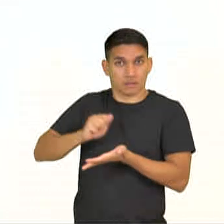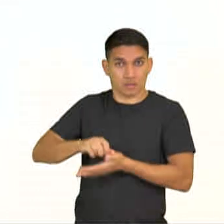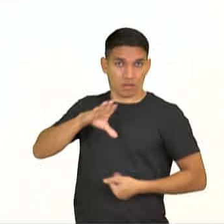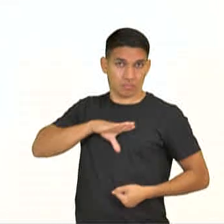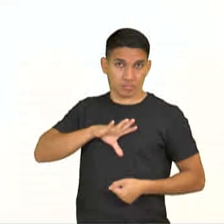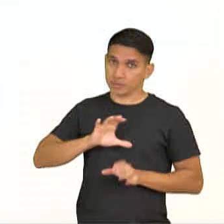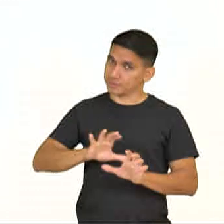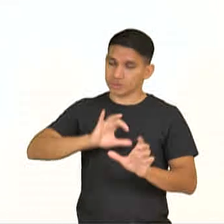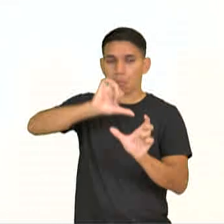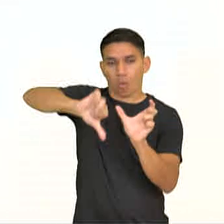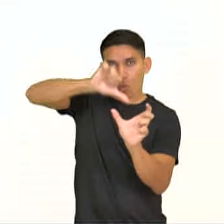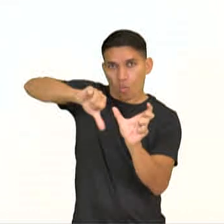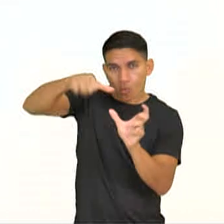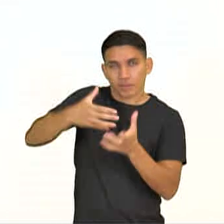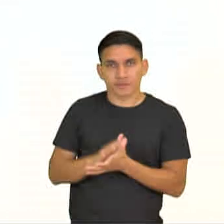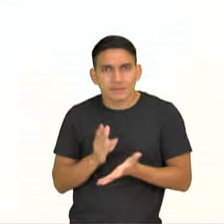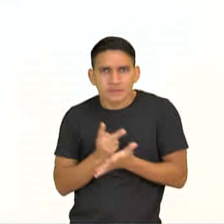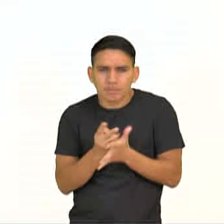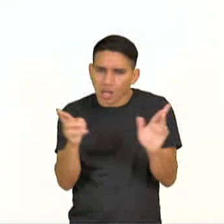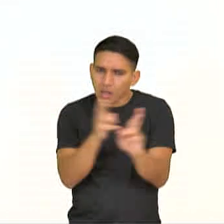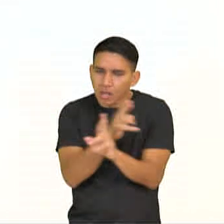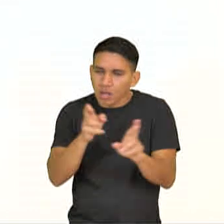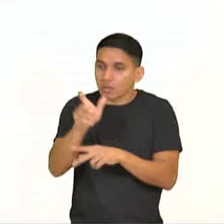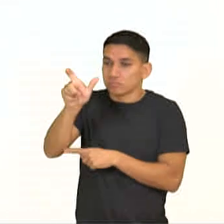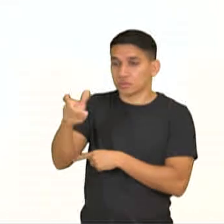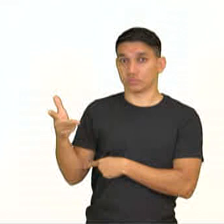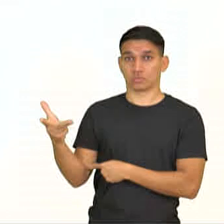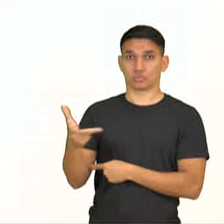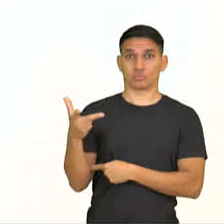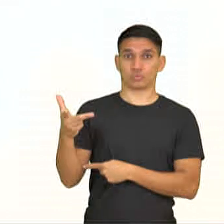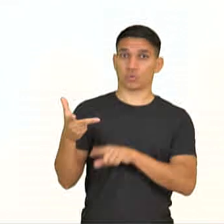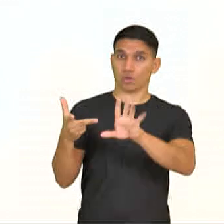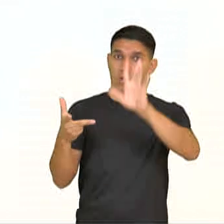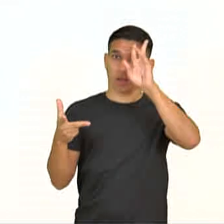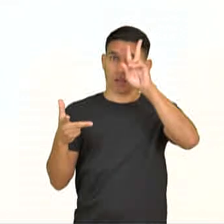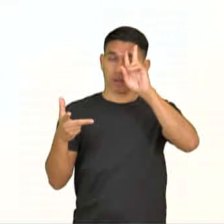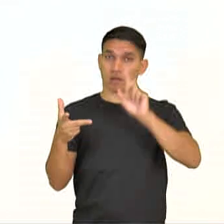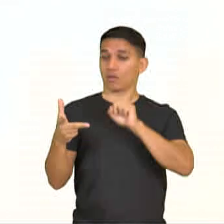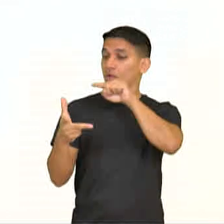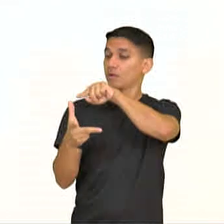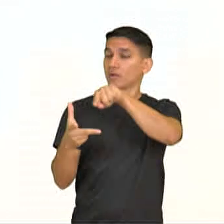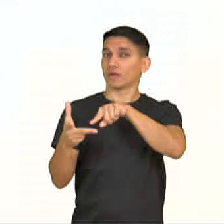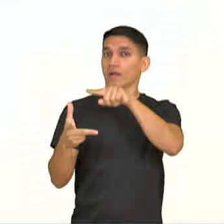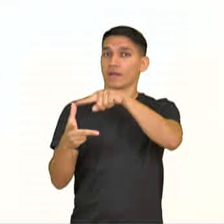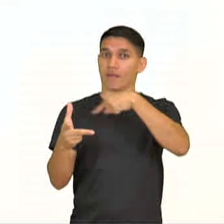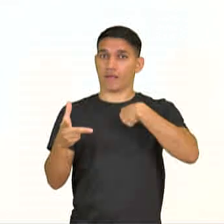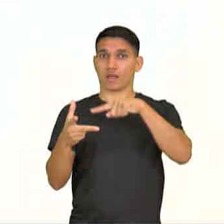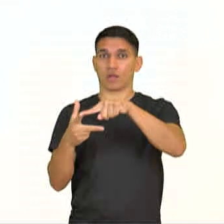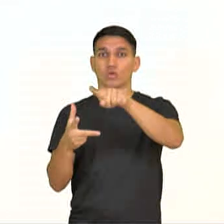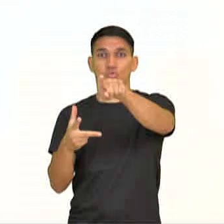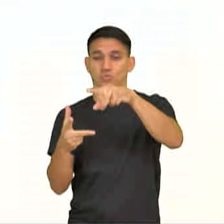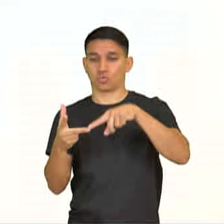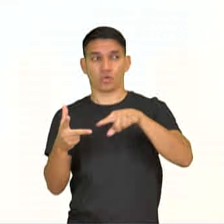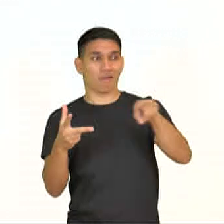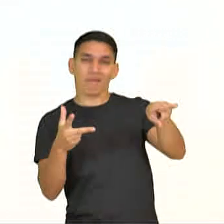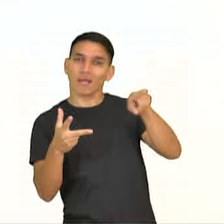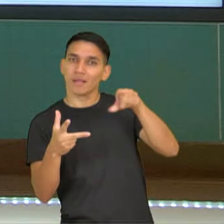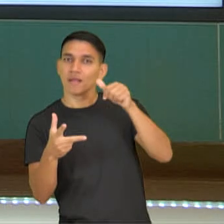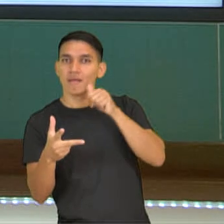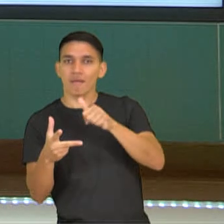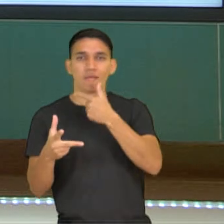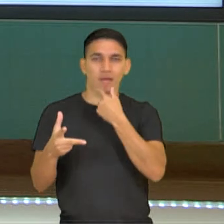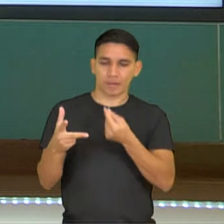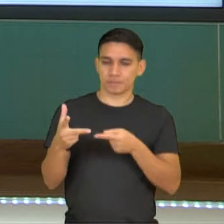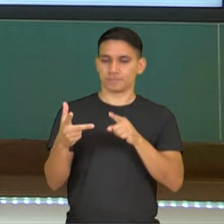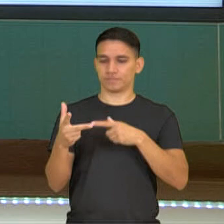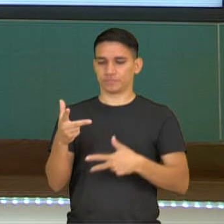uma palavra correlacionando a um pronome pessoal, e se lembrando aí que os pronomes pessoais são eu, tu, ele, ela, nós, vós,